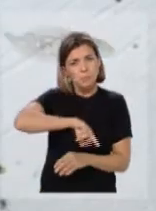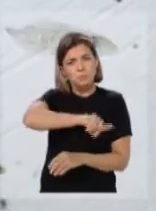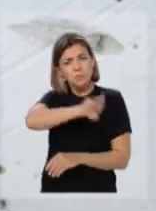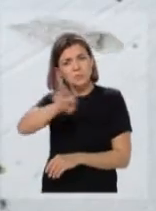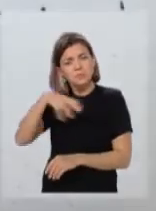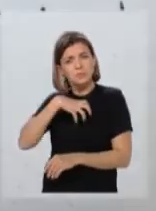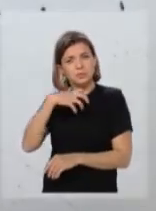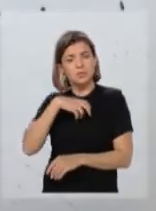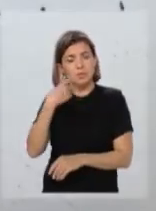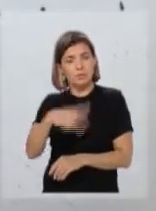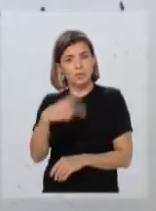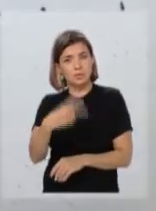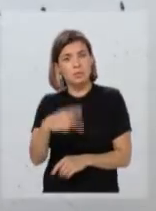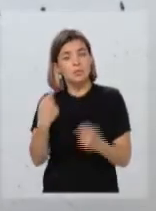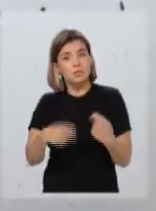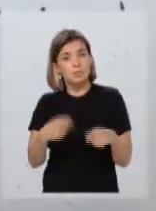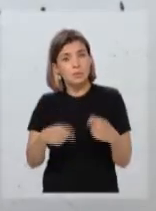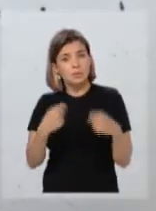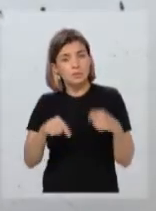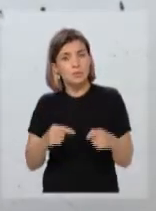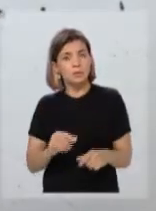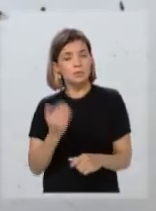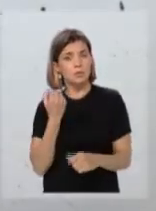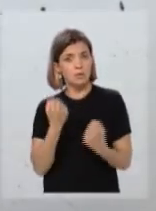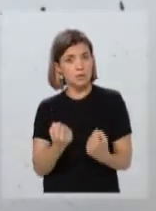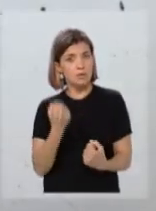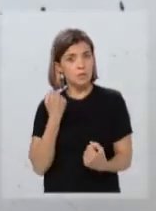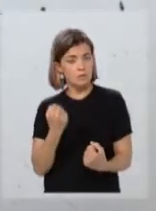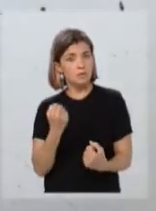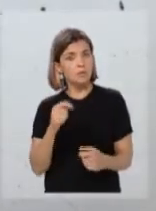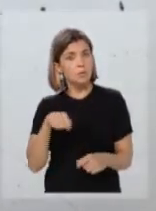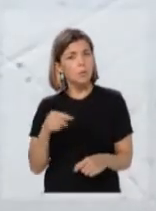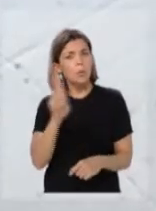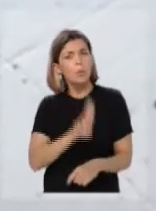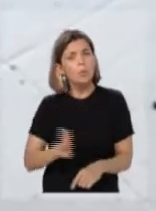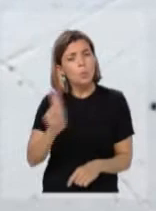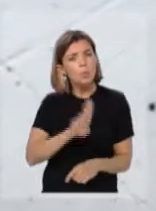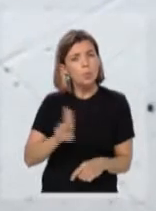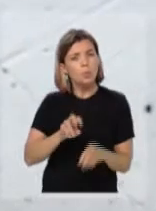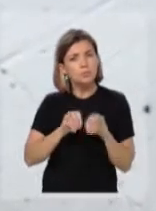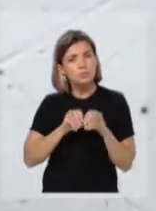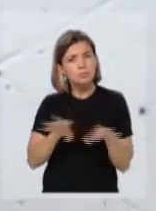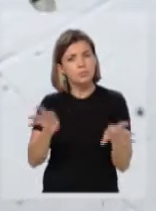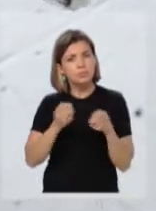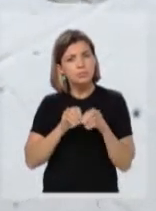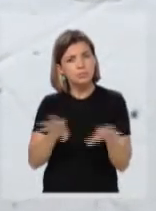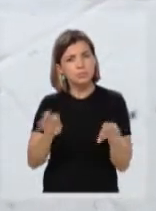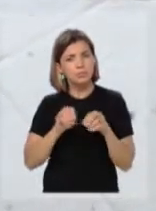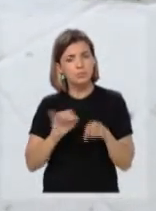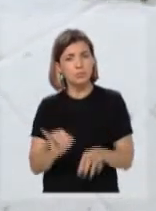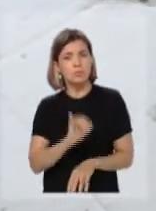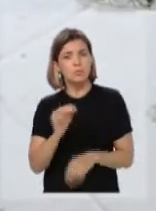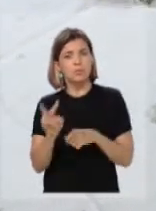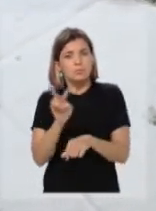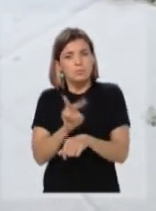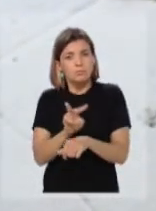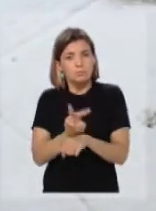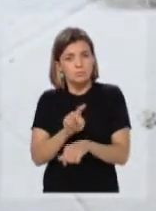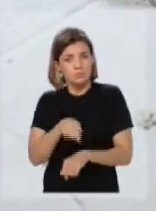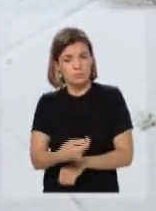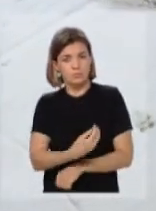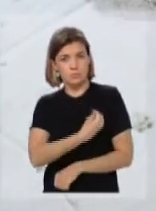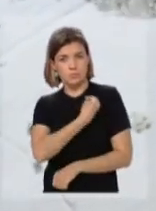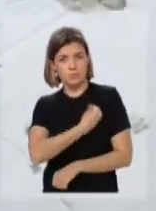seu alimento. Ele deve ser oxidado para liberar energia, que será usado em todas as reações químicas essenciais à